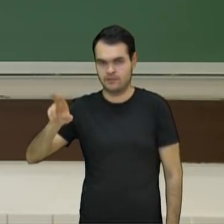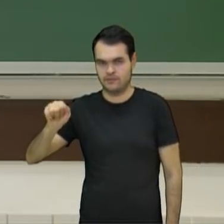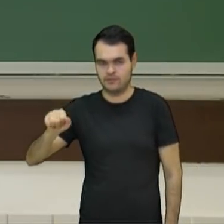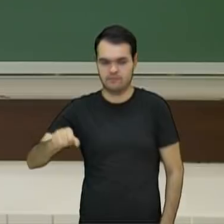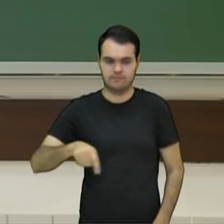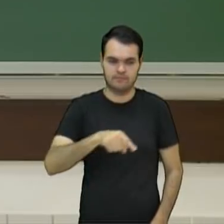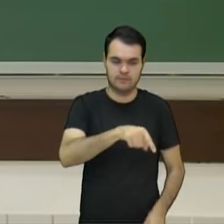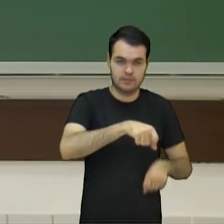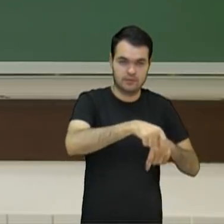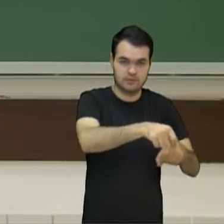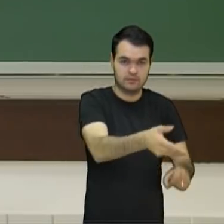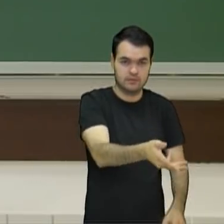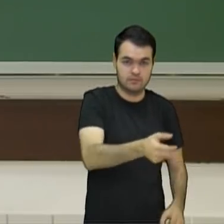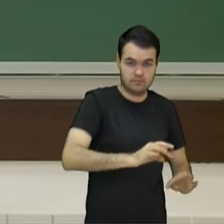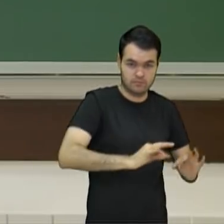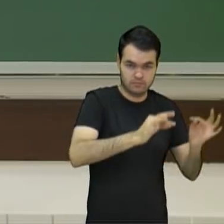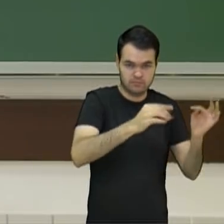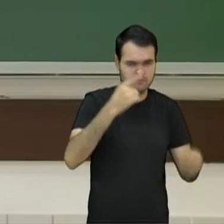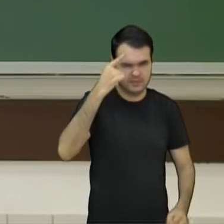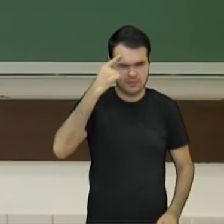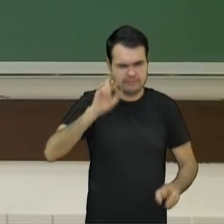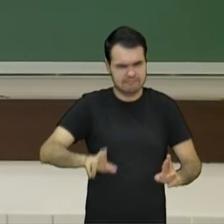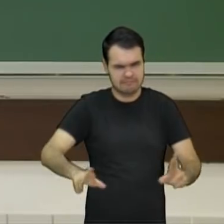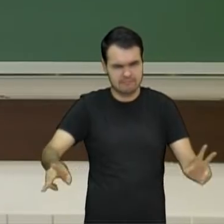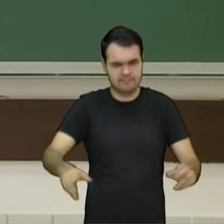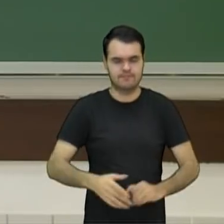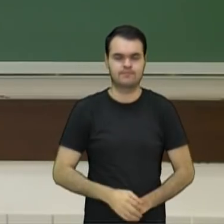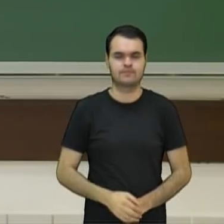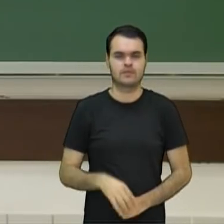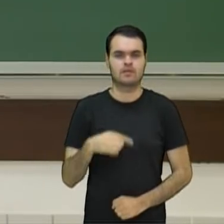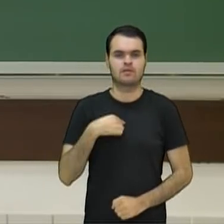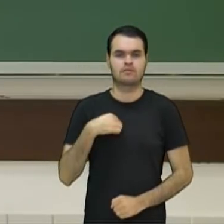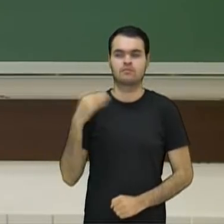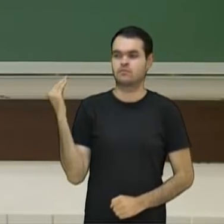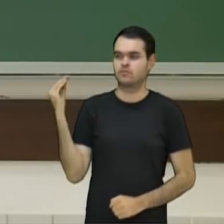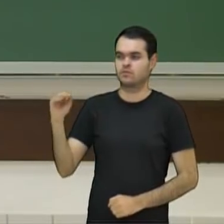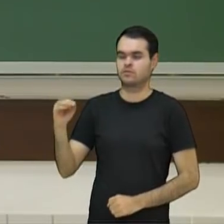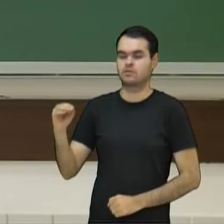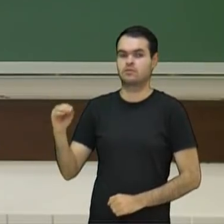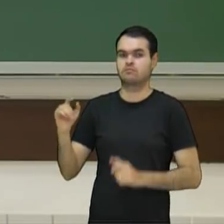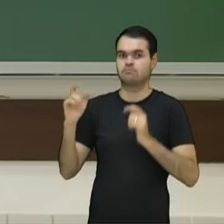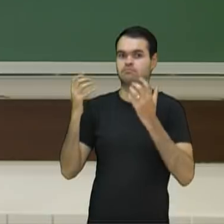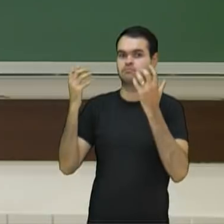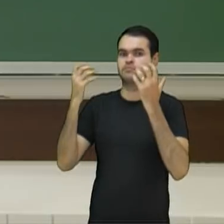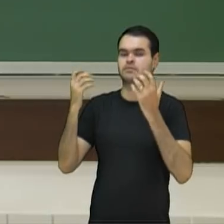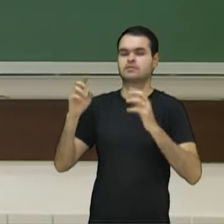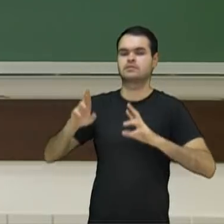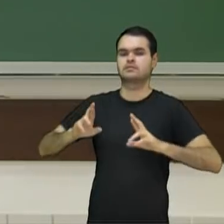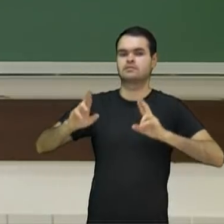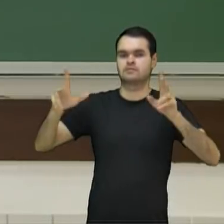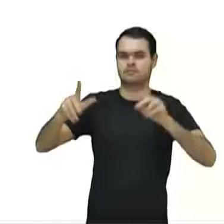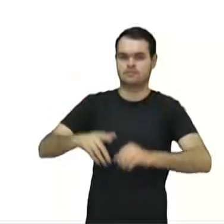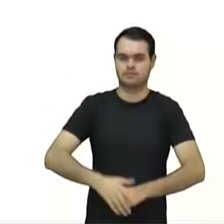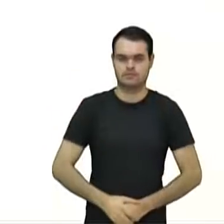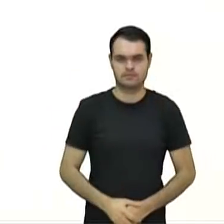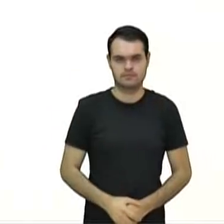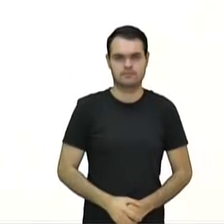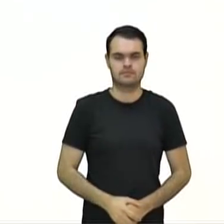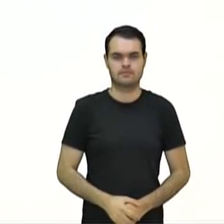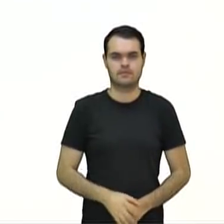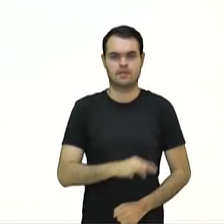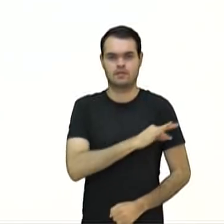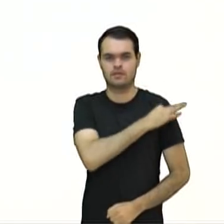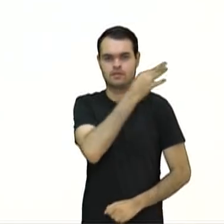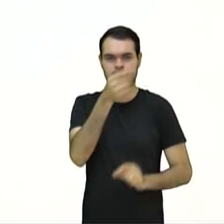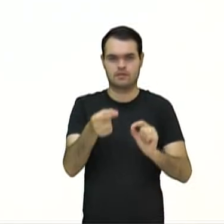agricultura extensiva? Eu vou destacar aqui uma grande diferença para vocês. As técnicas que